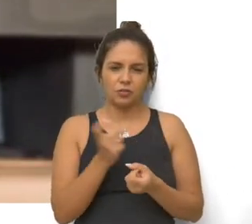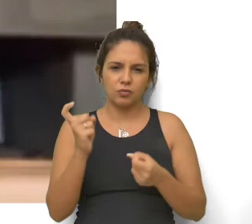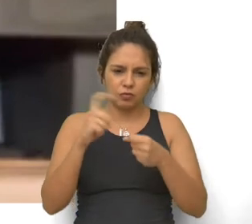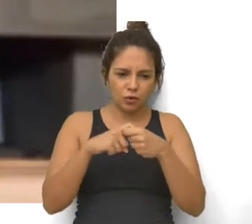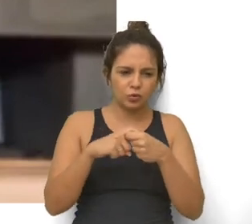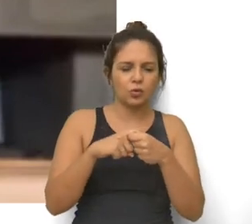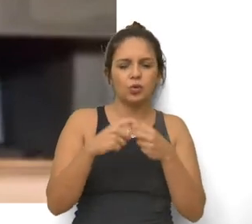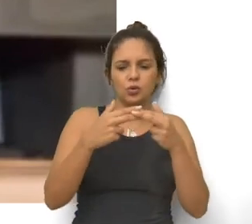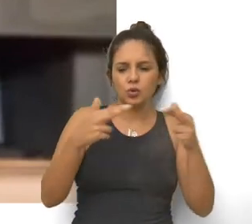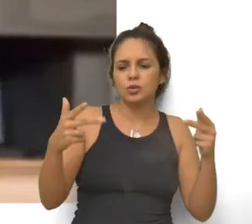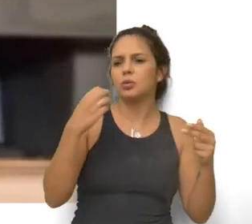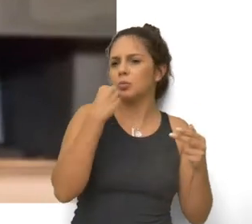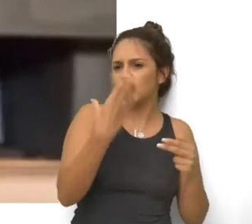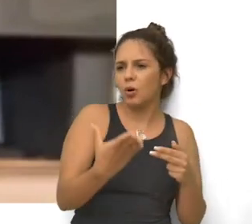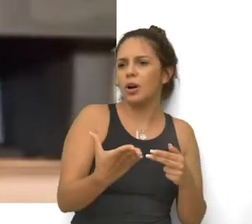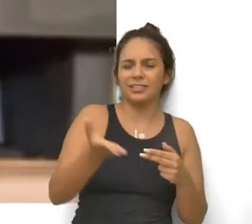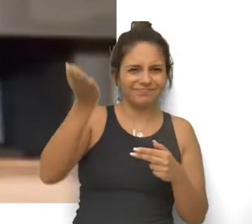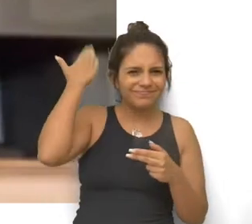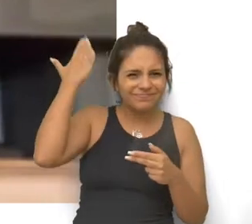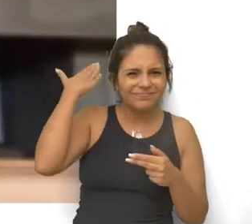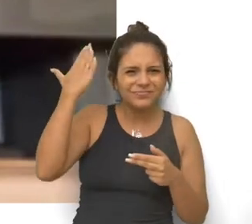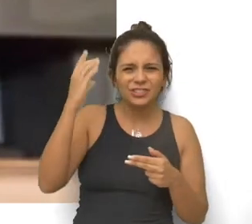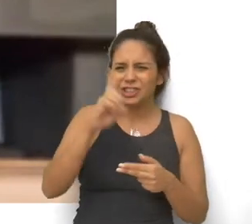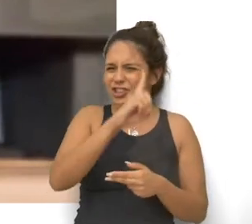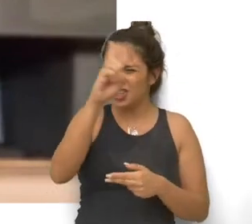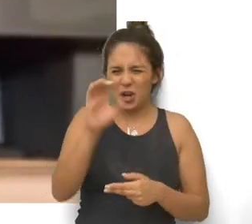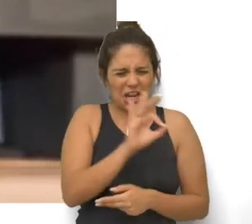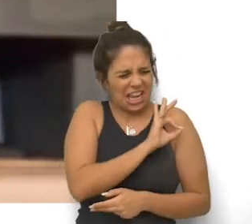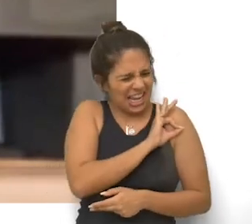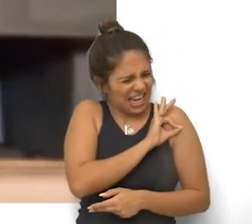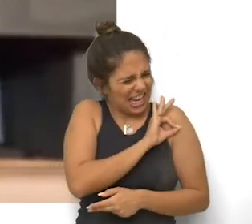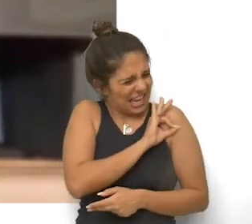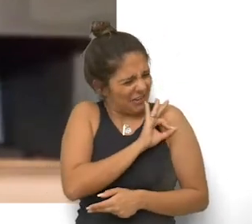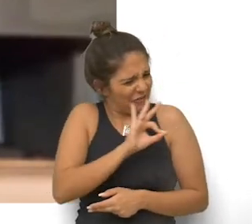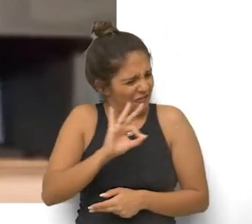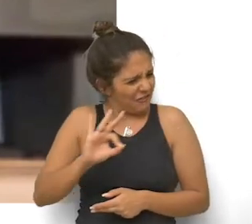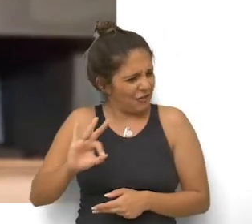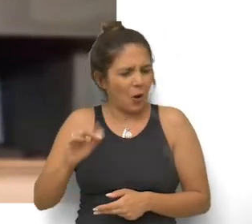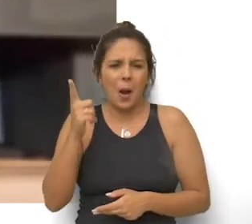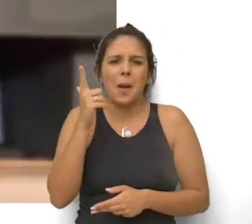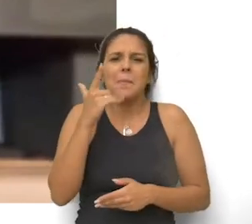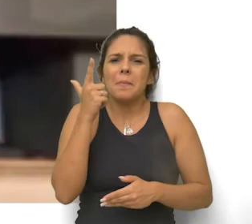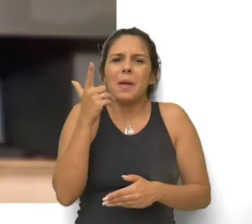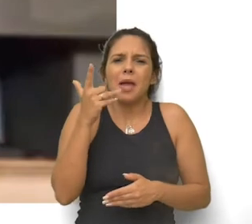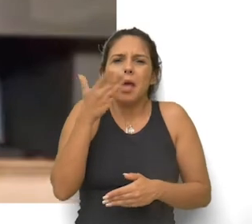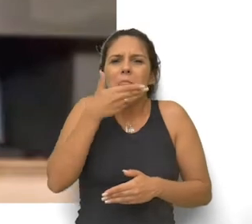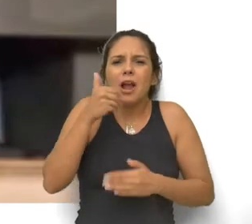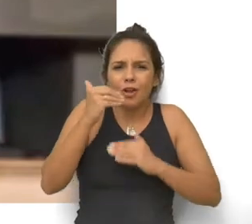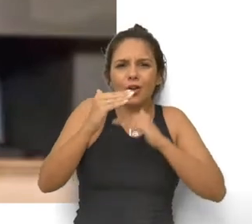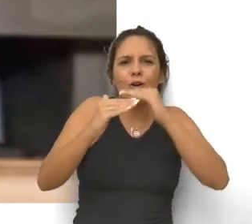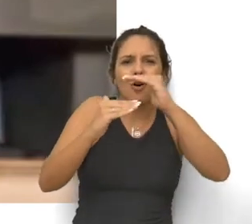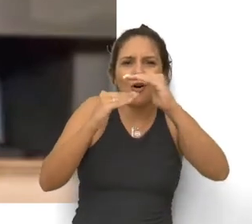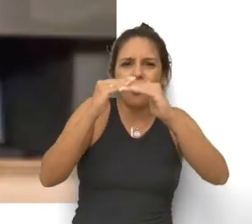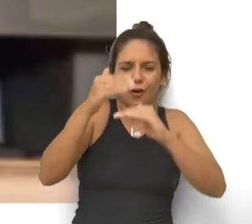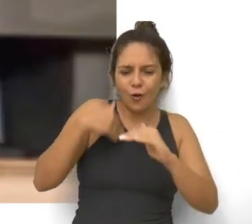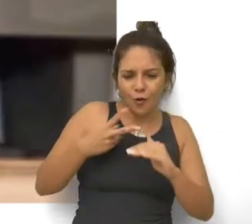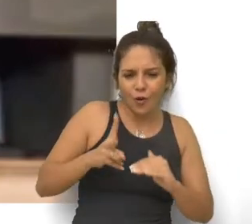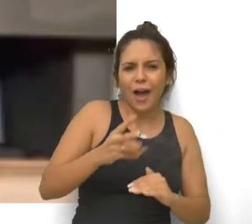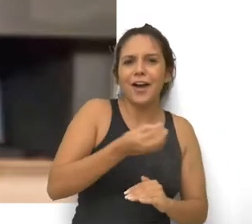muitas ocasiões, depois daqueles dias horríveis. Eu ainda me surpreendo de ter